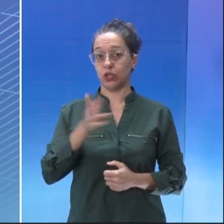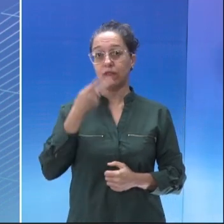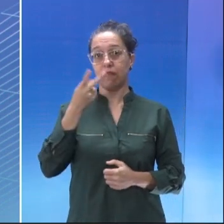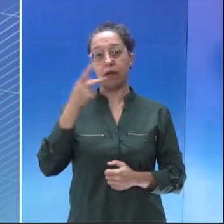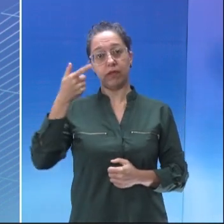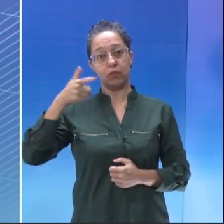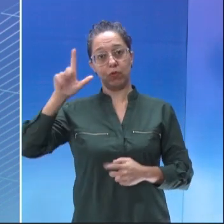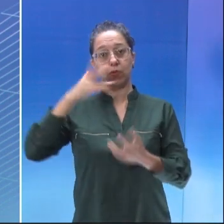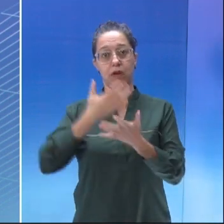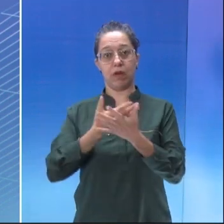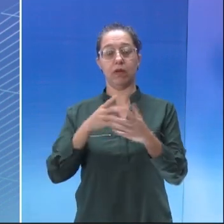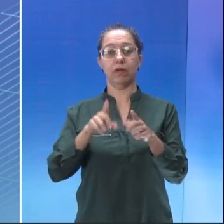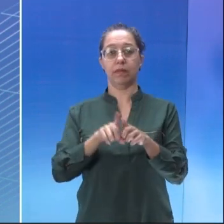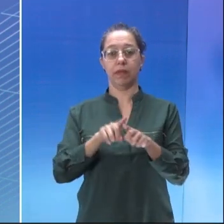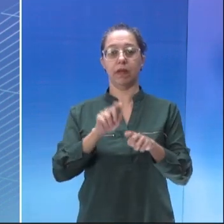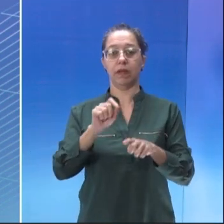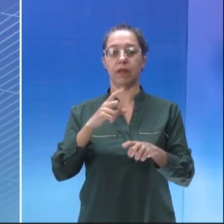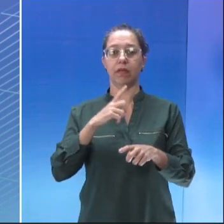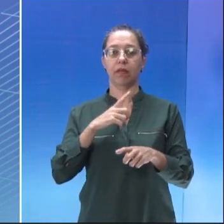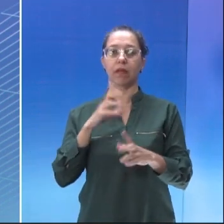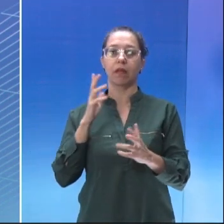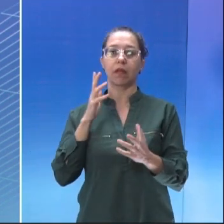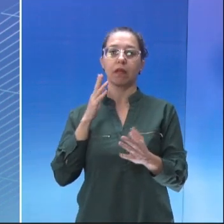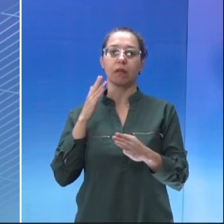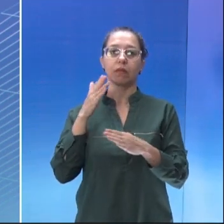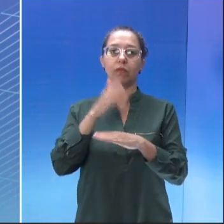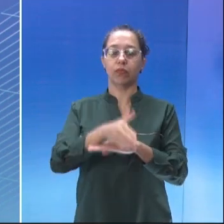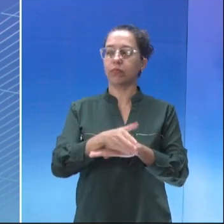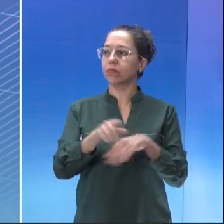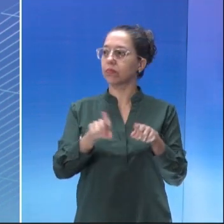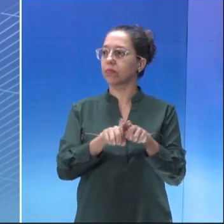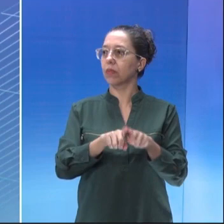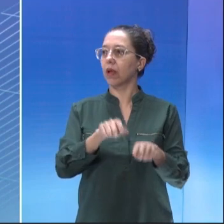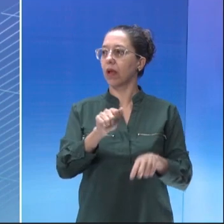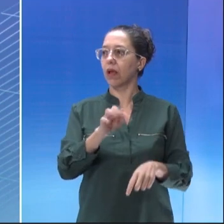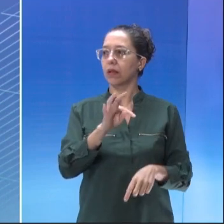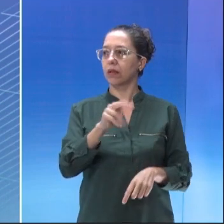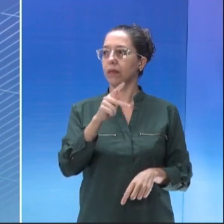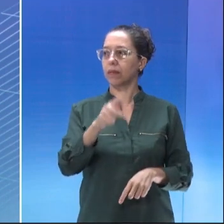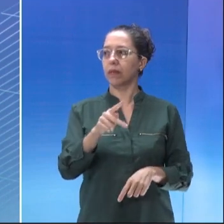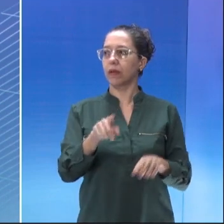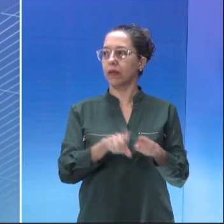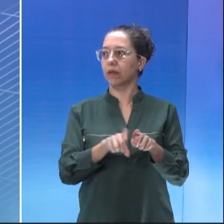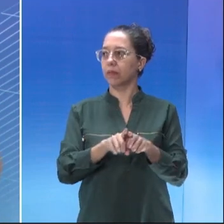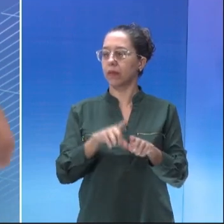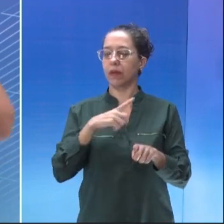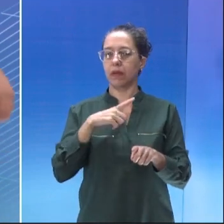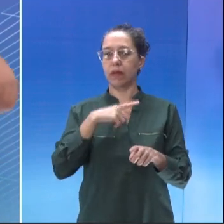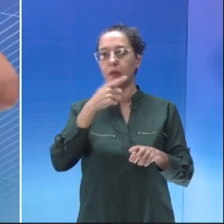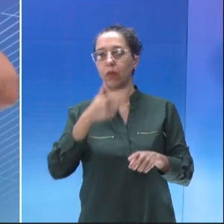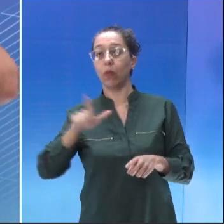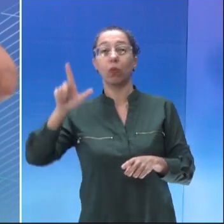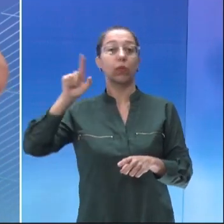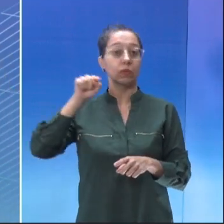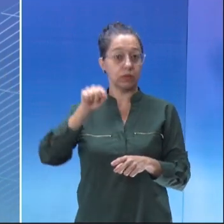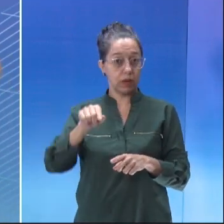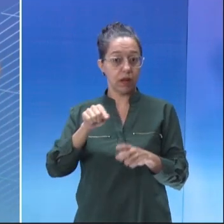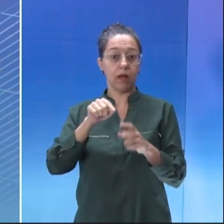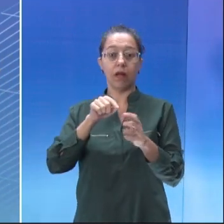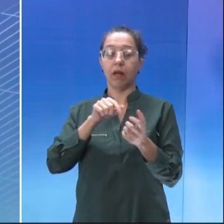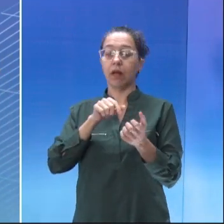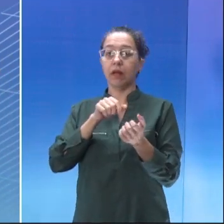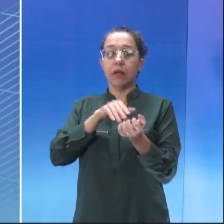Então, ela atua na presença de ATP, onde esse ATP fornece energia para essas proteínas, para que elas